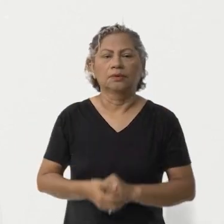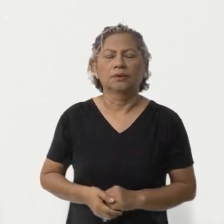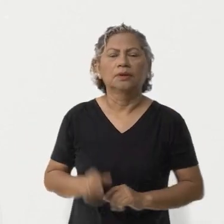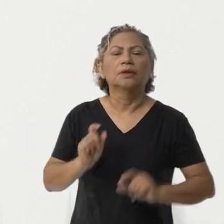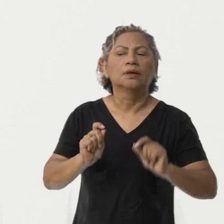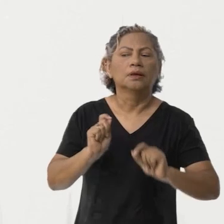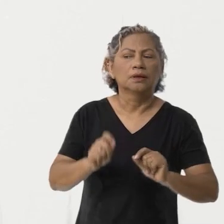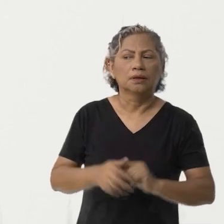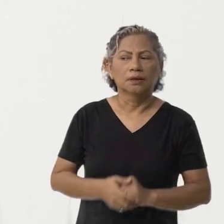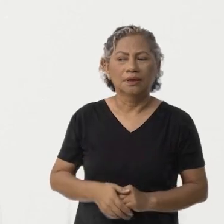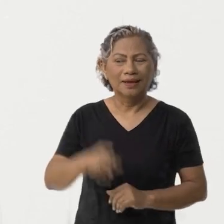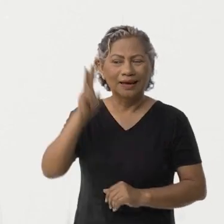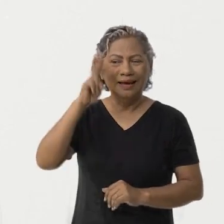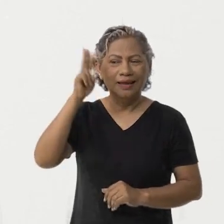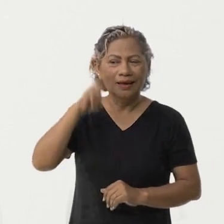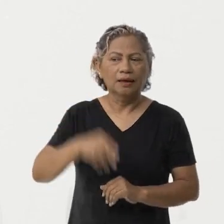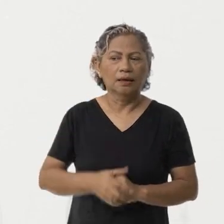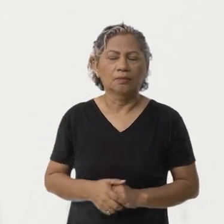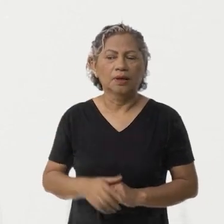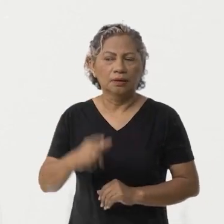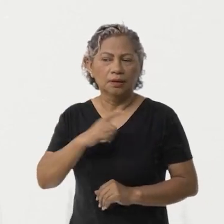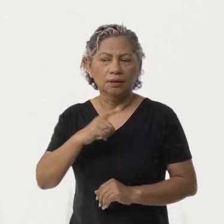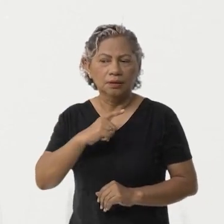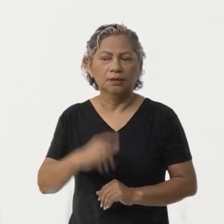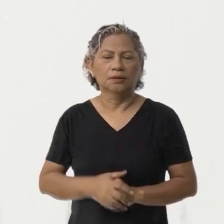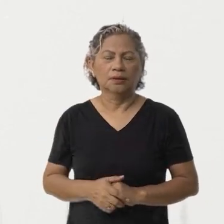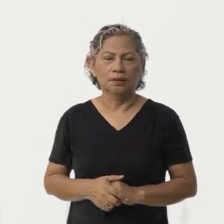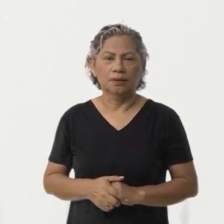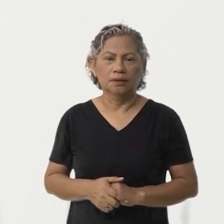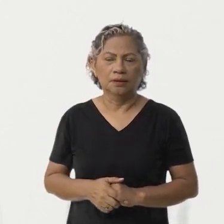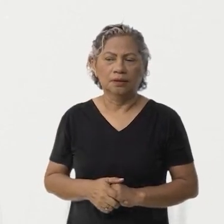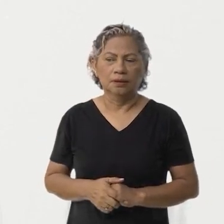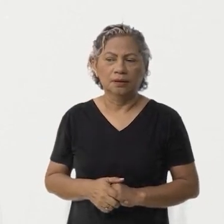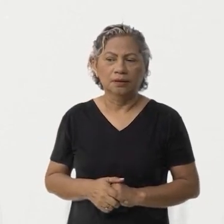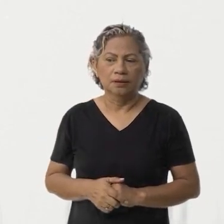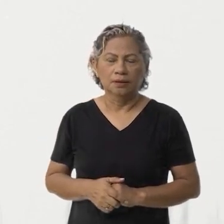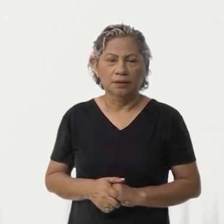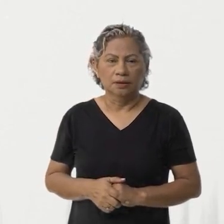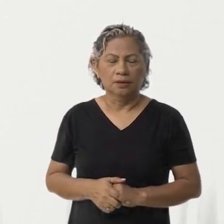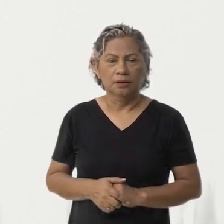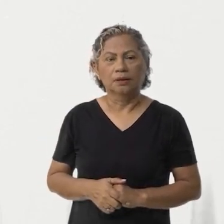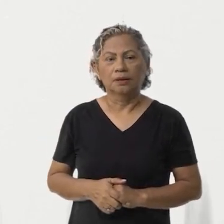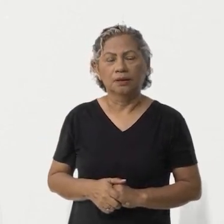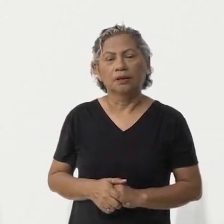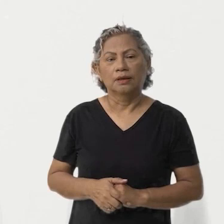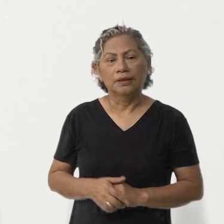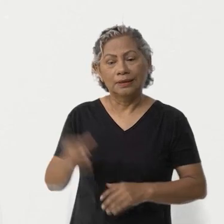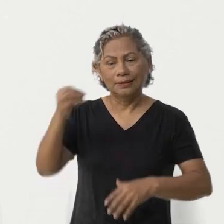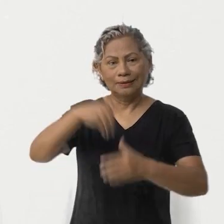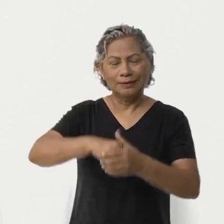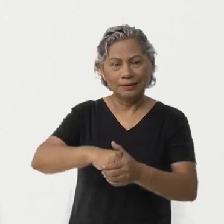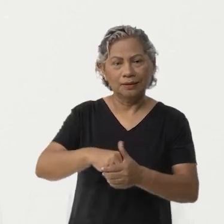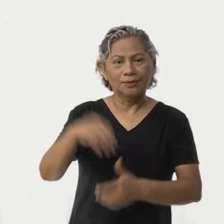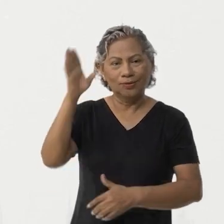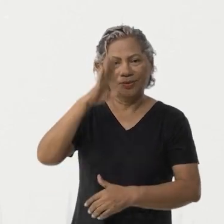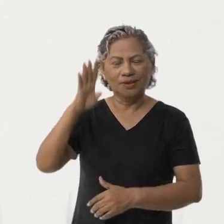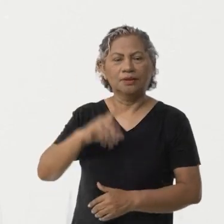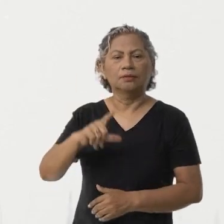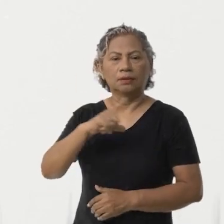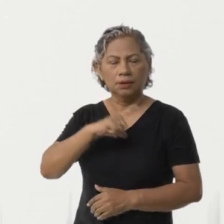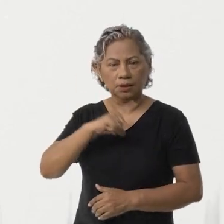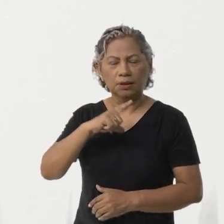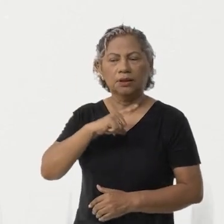esqueceu, está bem aqui, ó, certo? Então, a gente tem aí o nosso norte do Brasil, Roraima, parte do estado